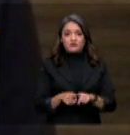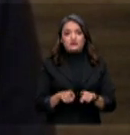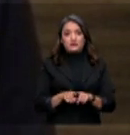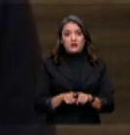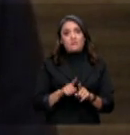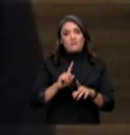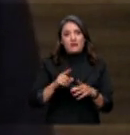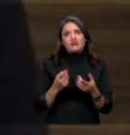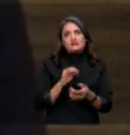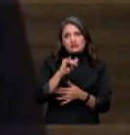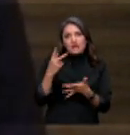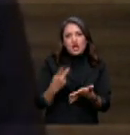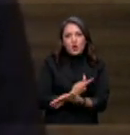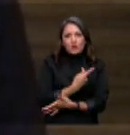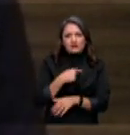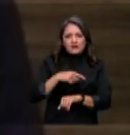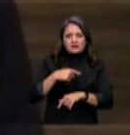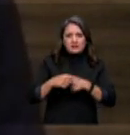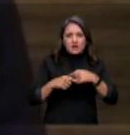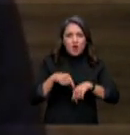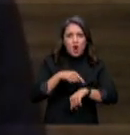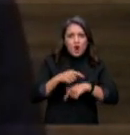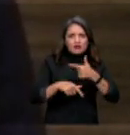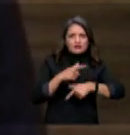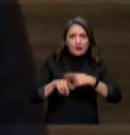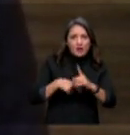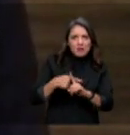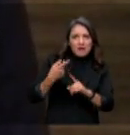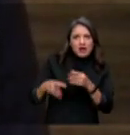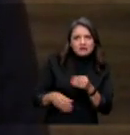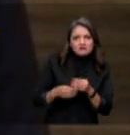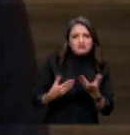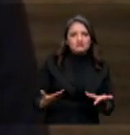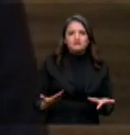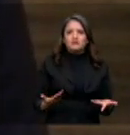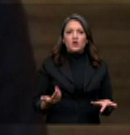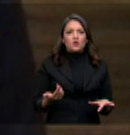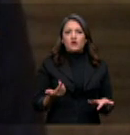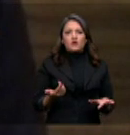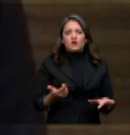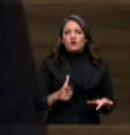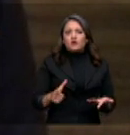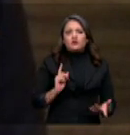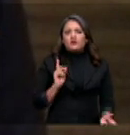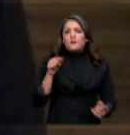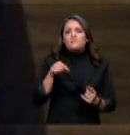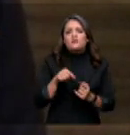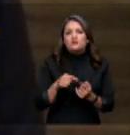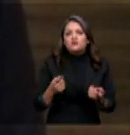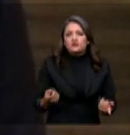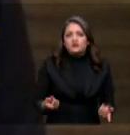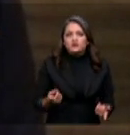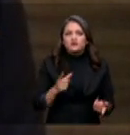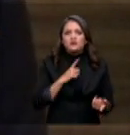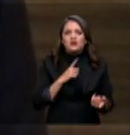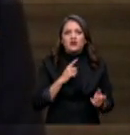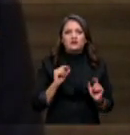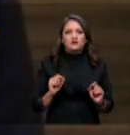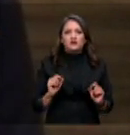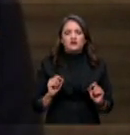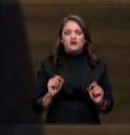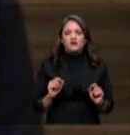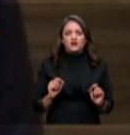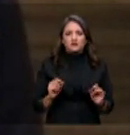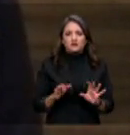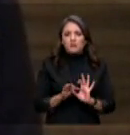horas extras, eu não vejo razão pela qual se deva permitir esse locupletamento do empregador. Não acho que